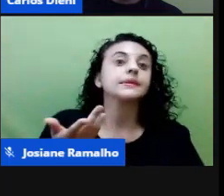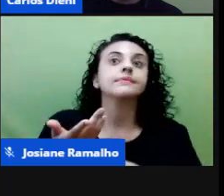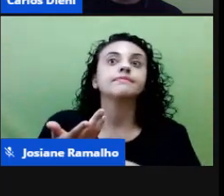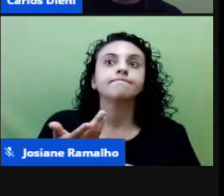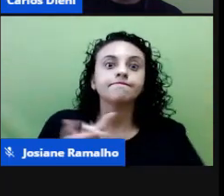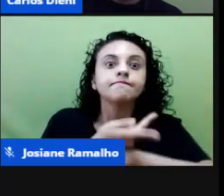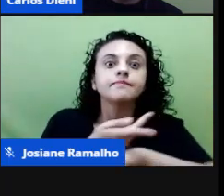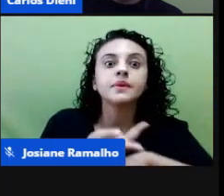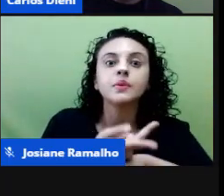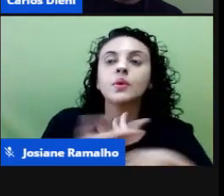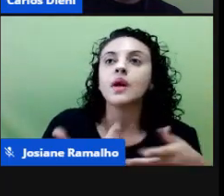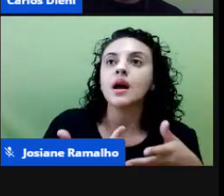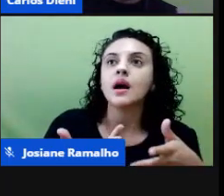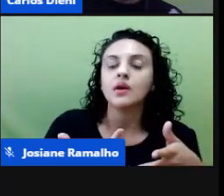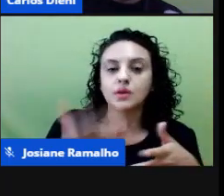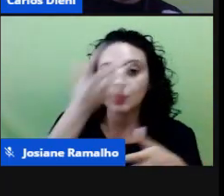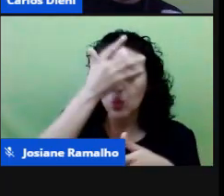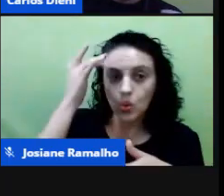cara deles.